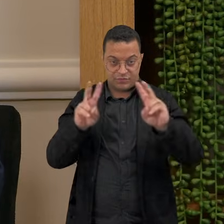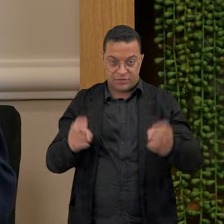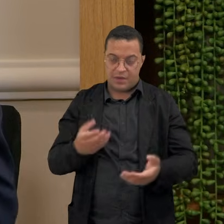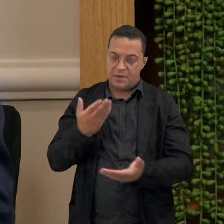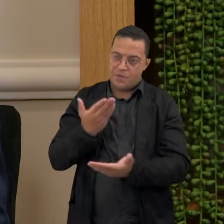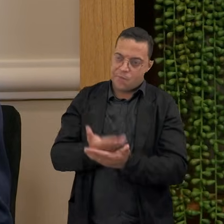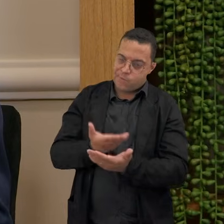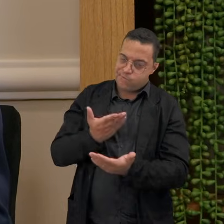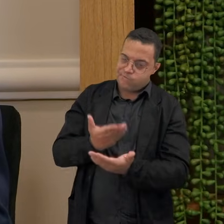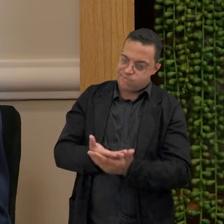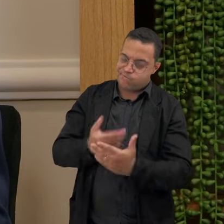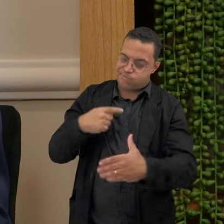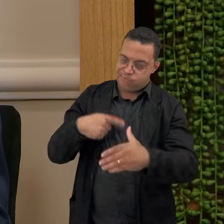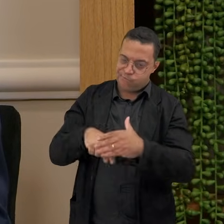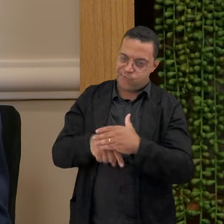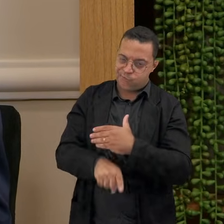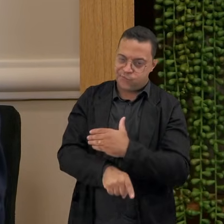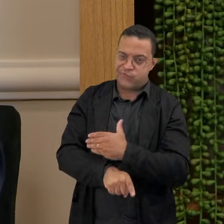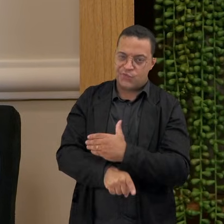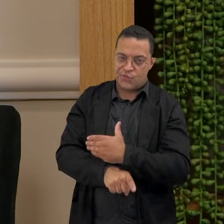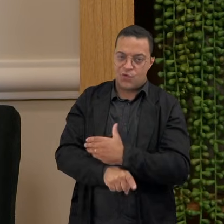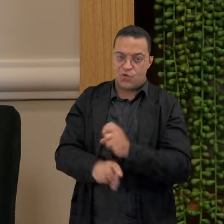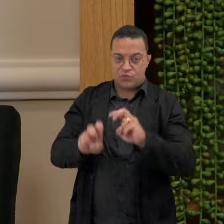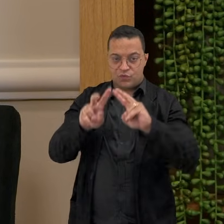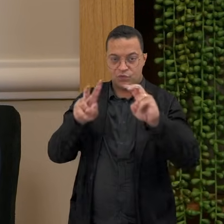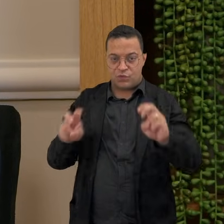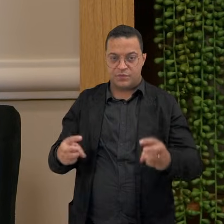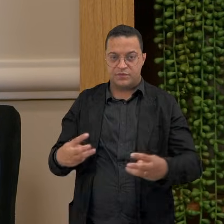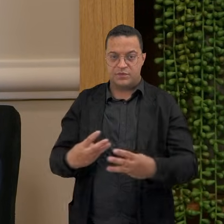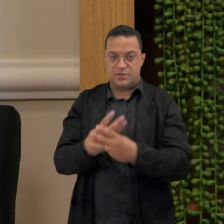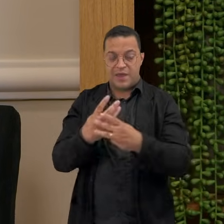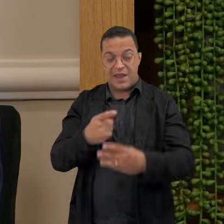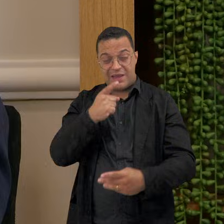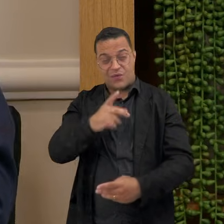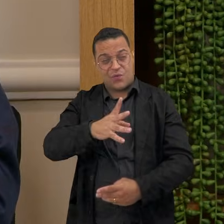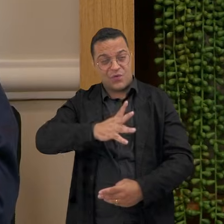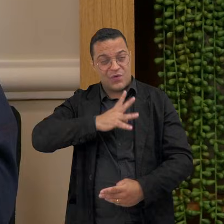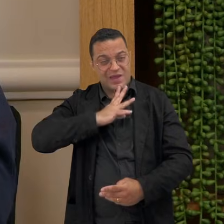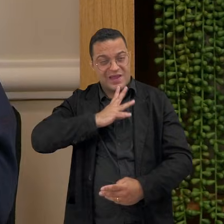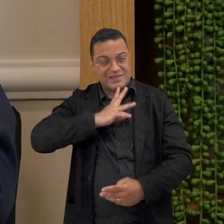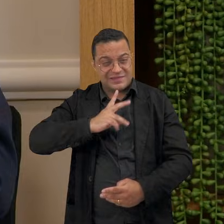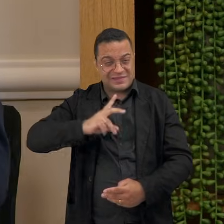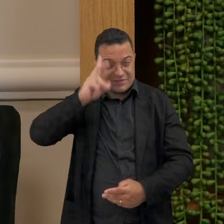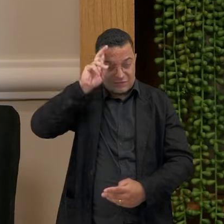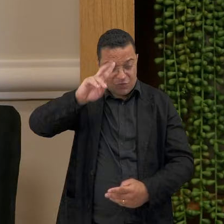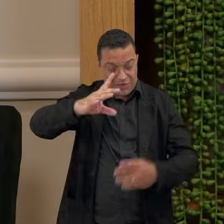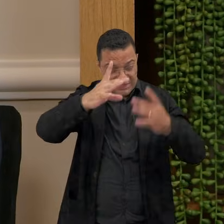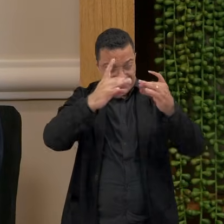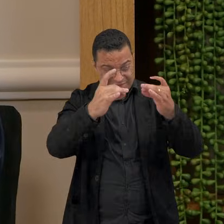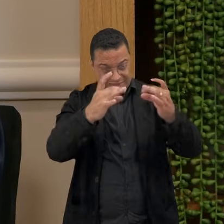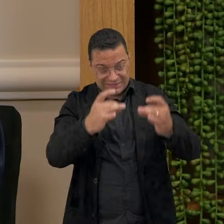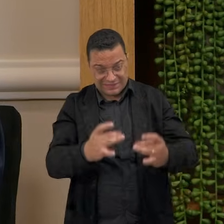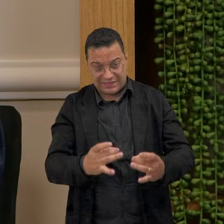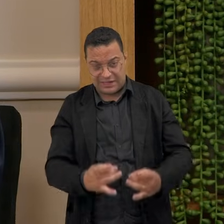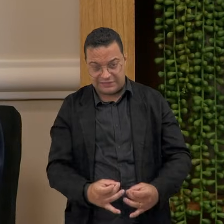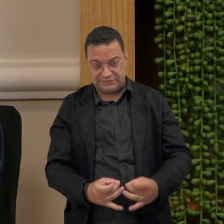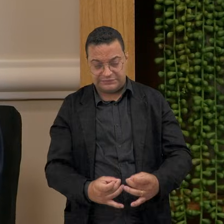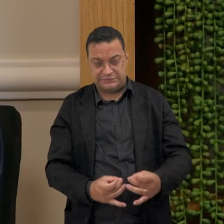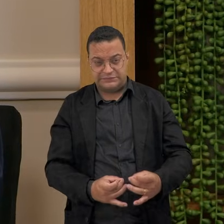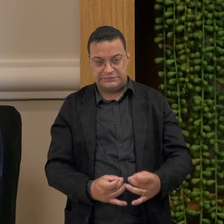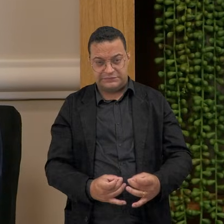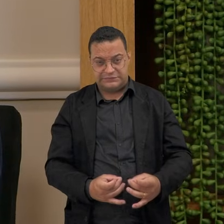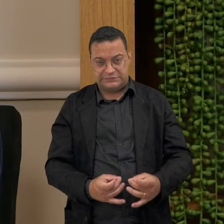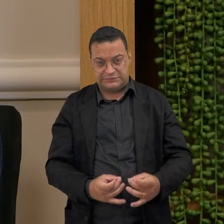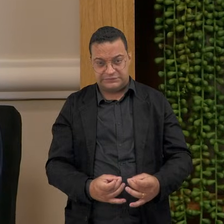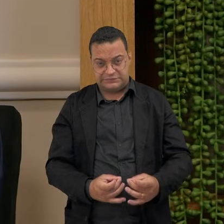ajudar aqui nesse tema. Ele conhece bem detalhes da história de Israel, então nós vamos aqui, com o